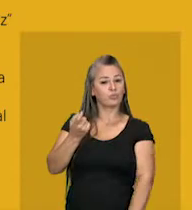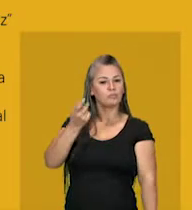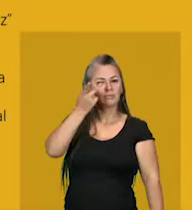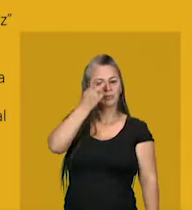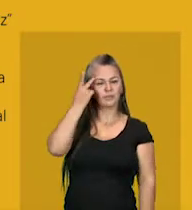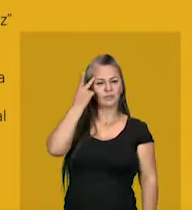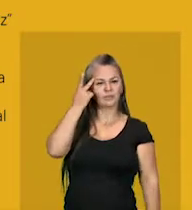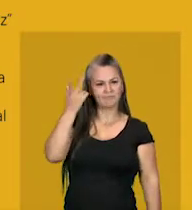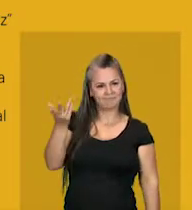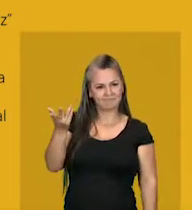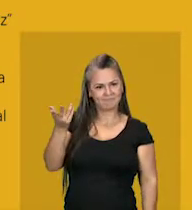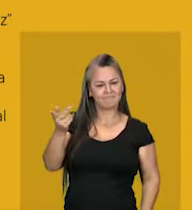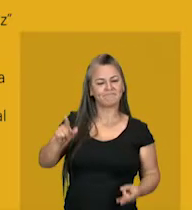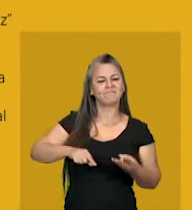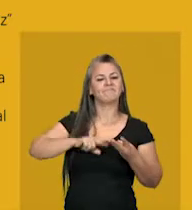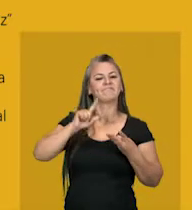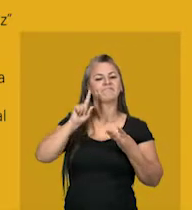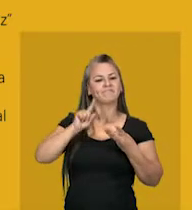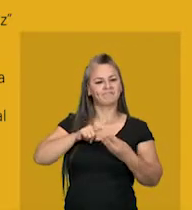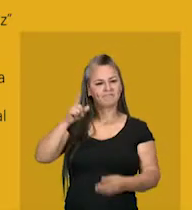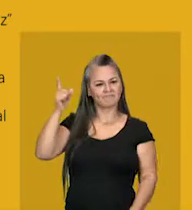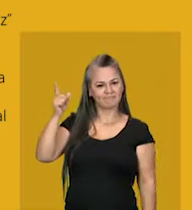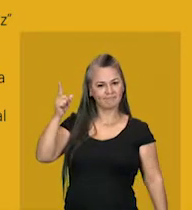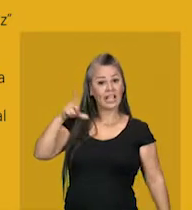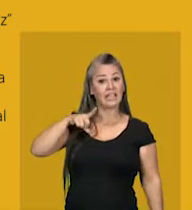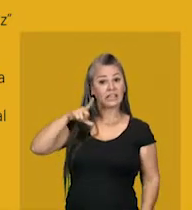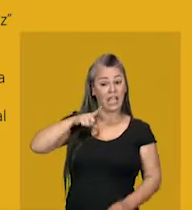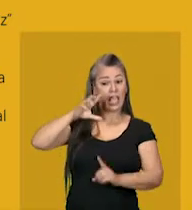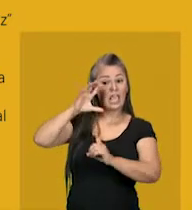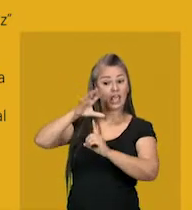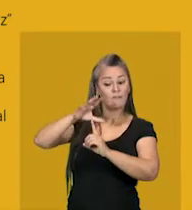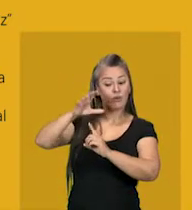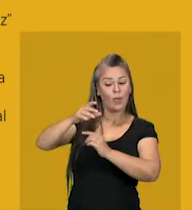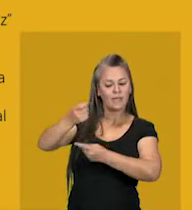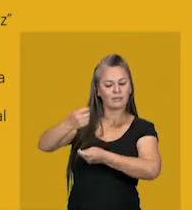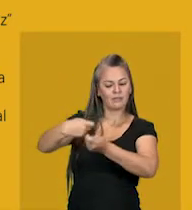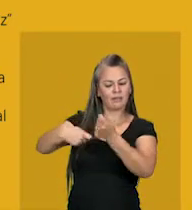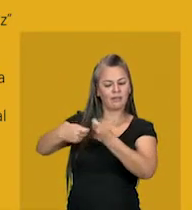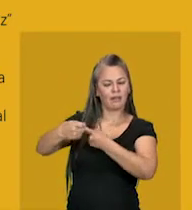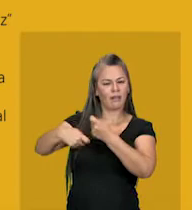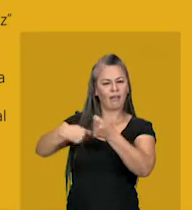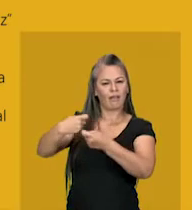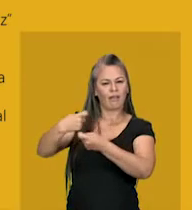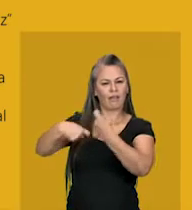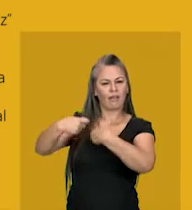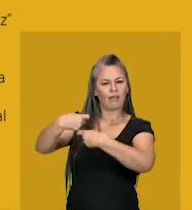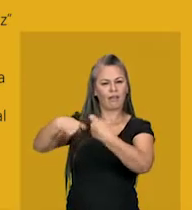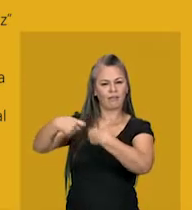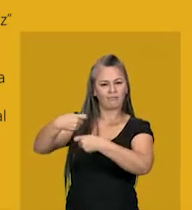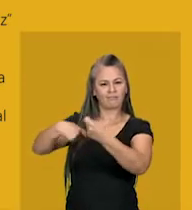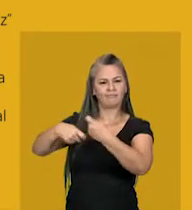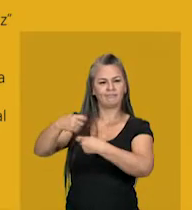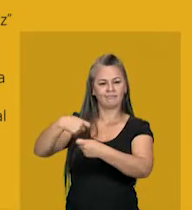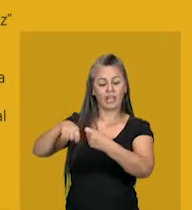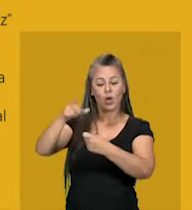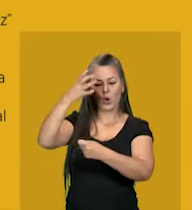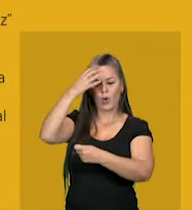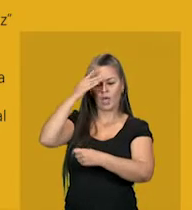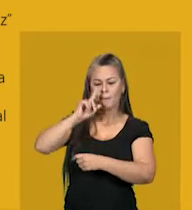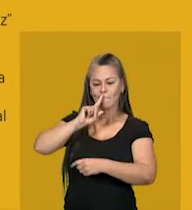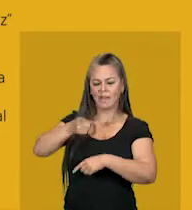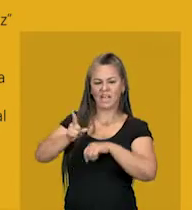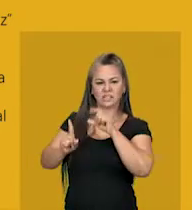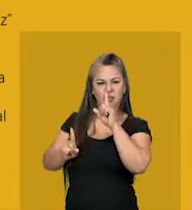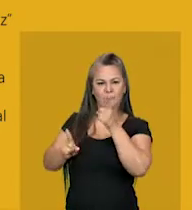É um Estado que influencia bastante a economia está toda na mão desse Estado, o rei e os seus ministros controlam o que vai acontecer